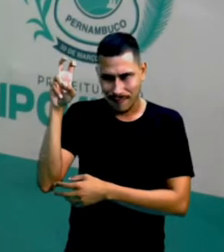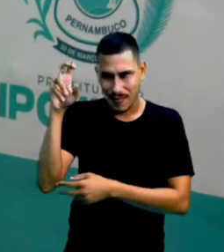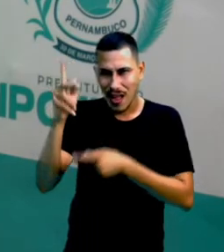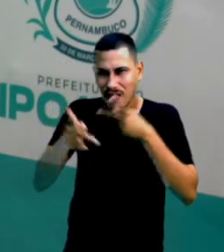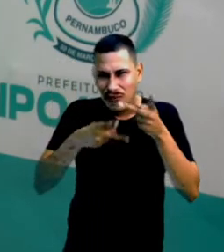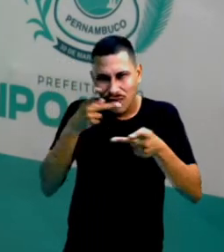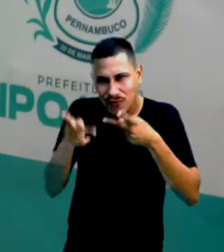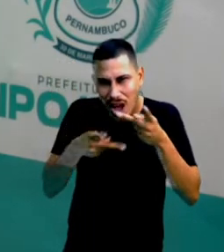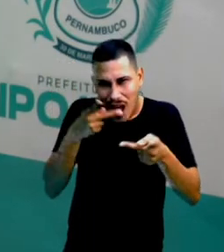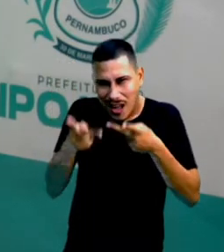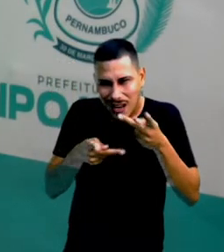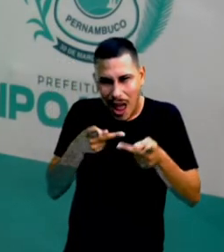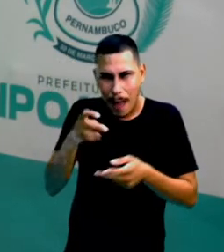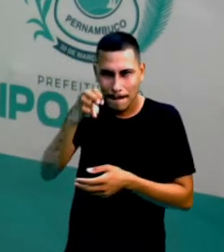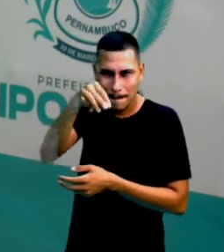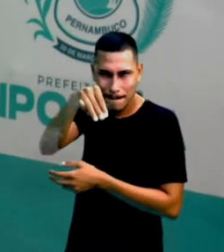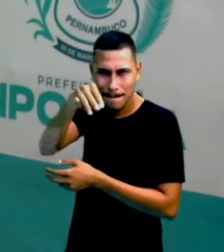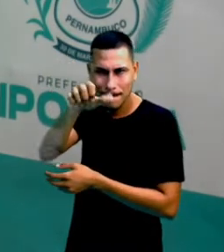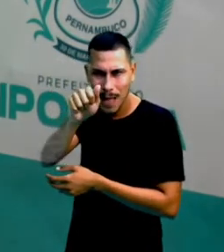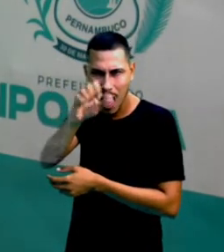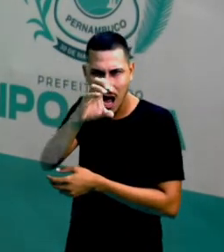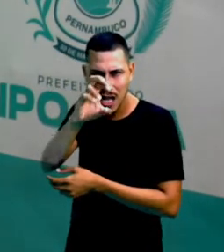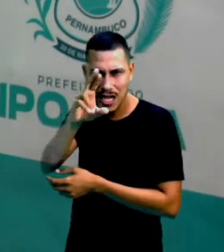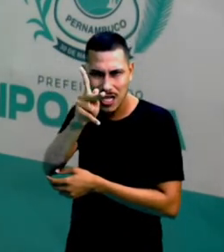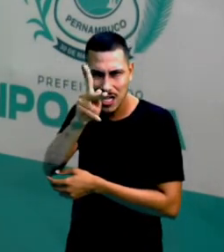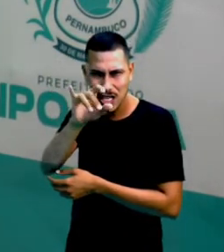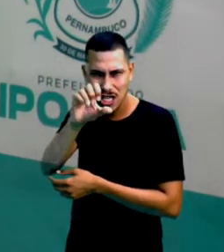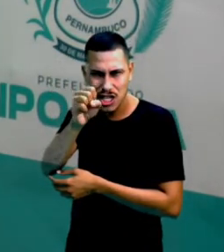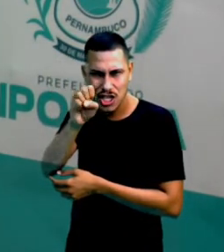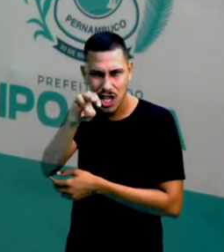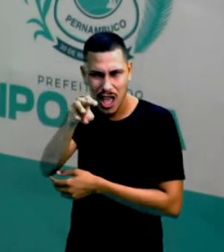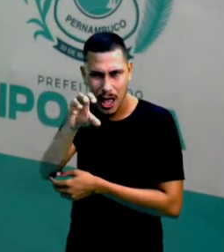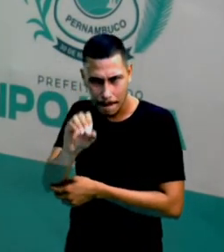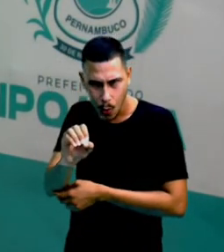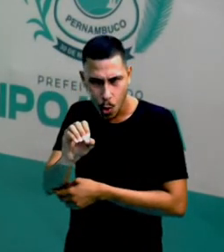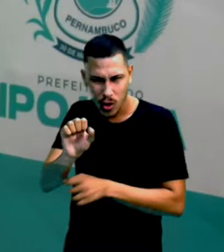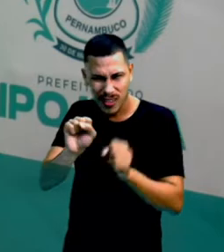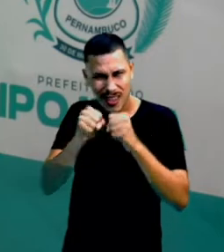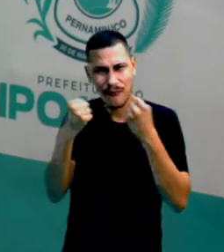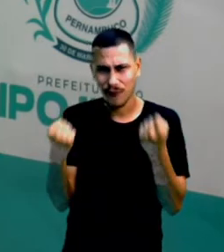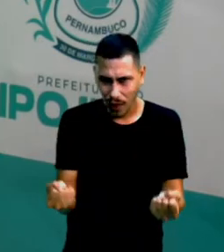o machista e acredita nisso